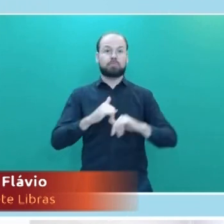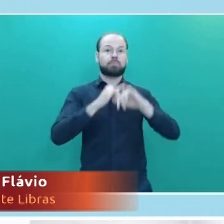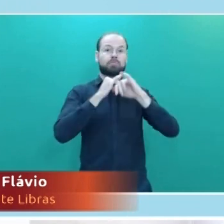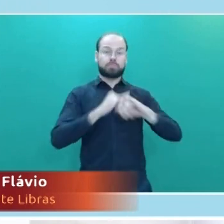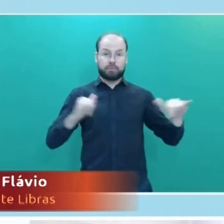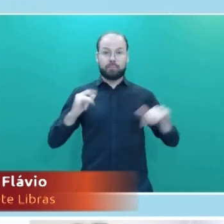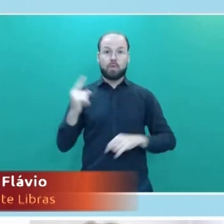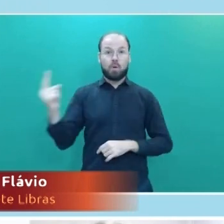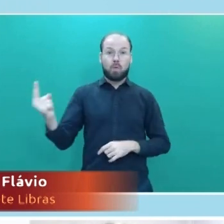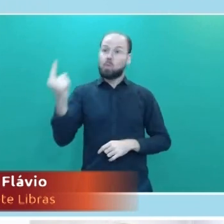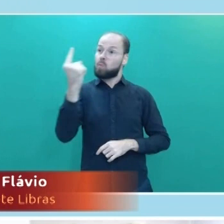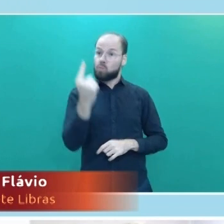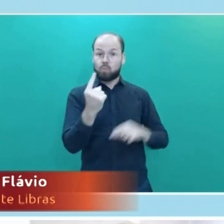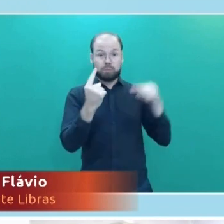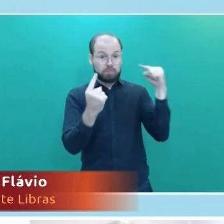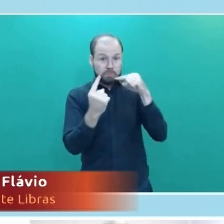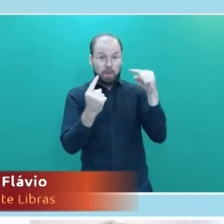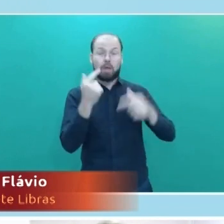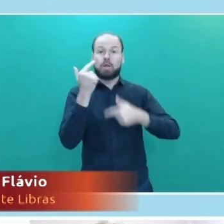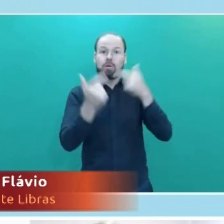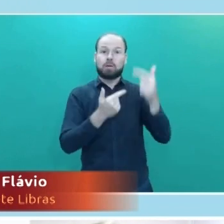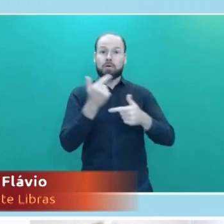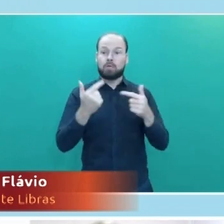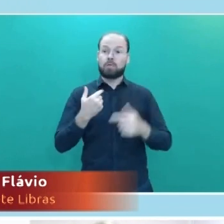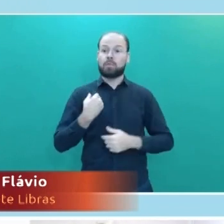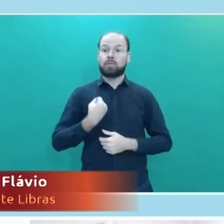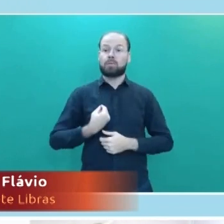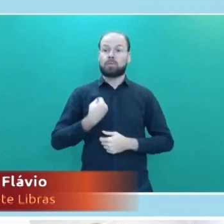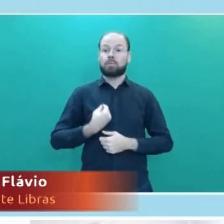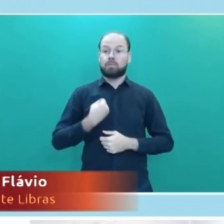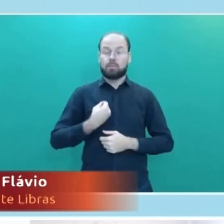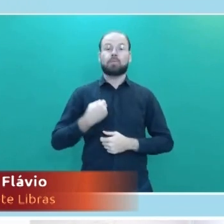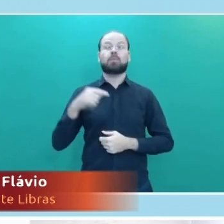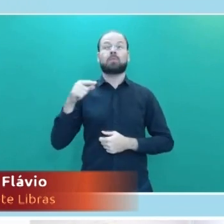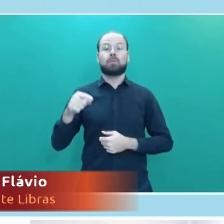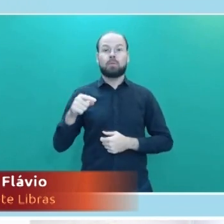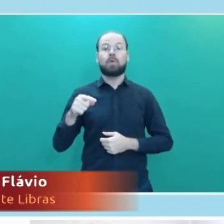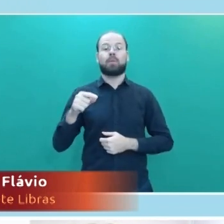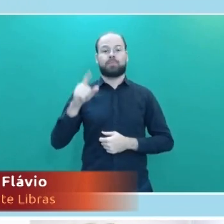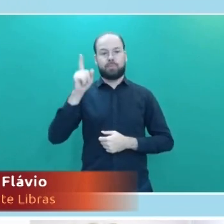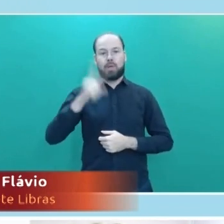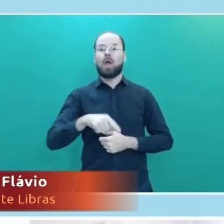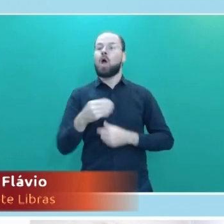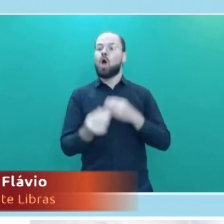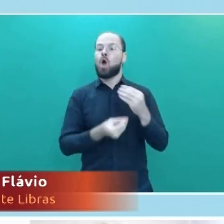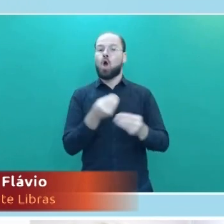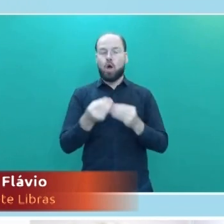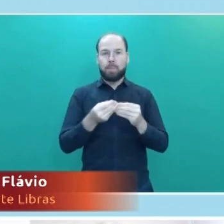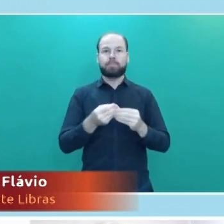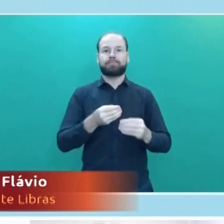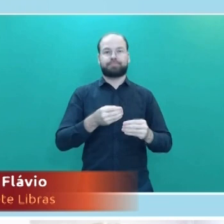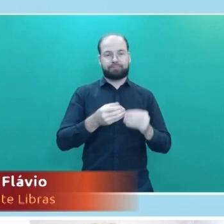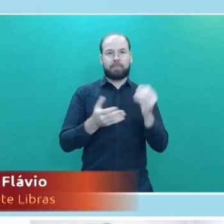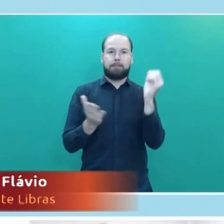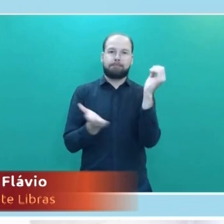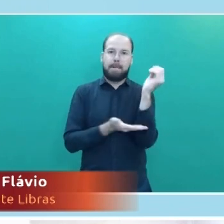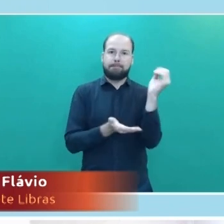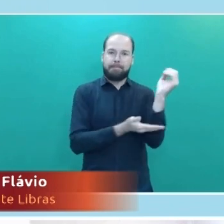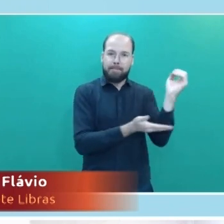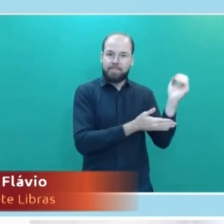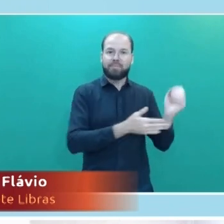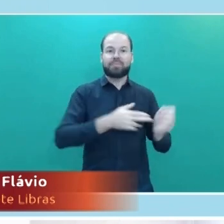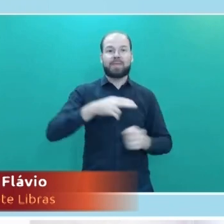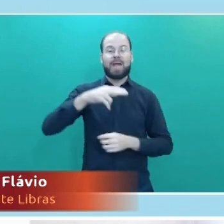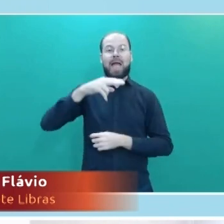trabalhadores atuavam para o cultivo da cana-de-açúcar. Mas isso, e é uma coisa que eu tenho notado